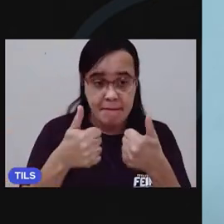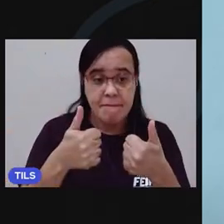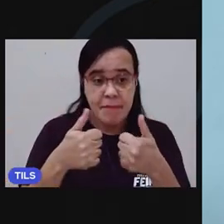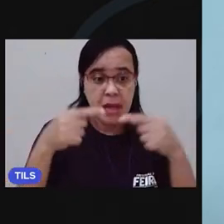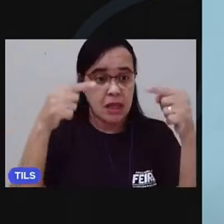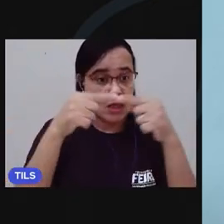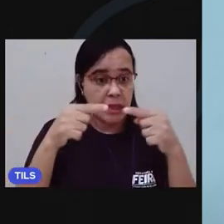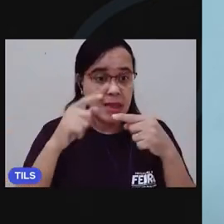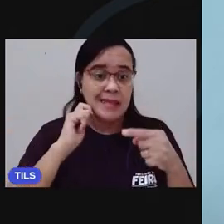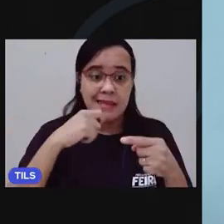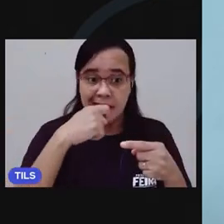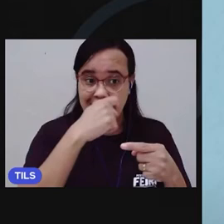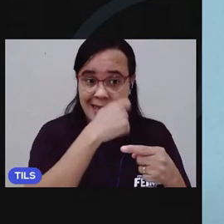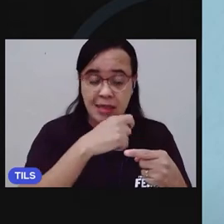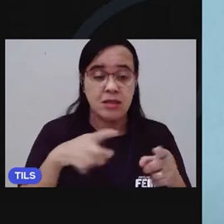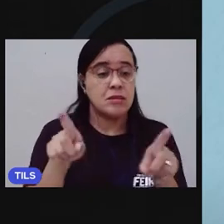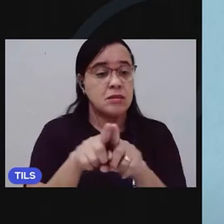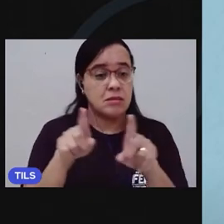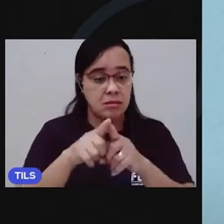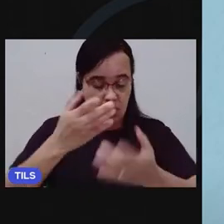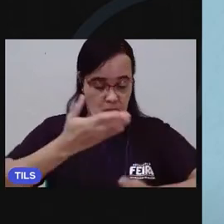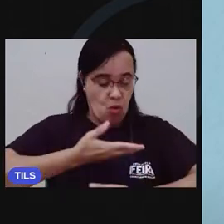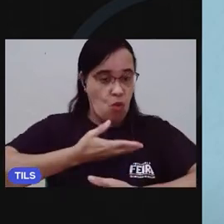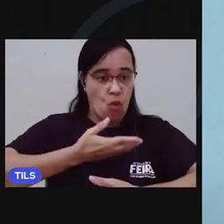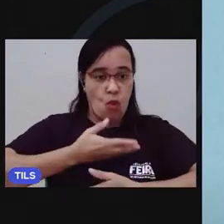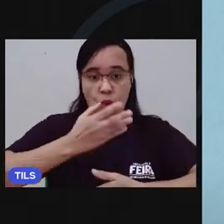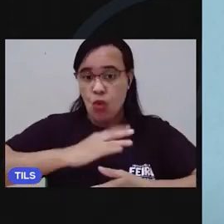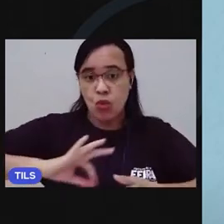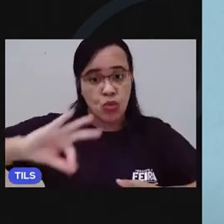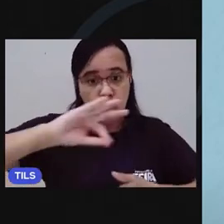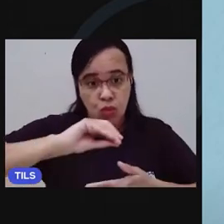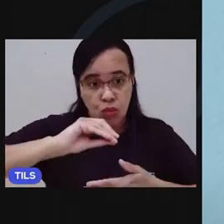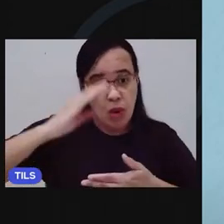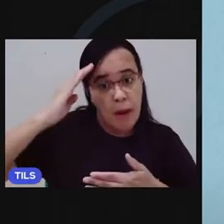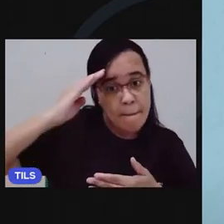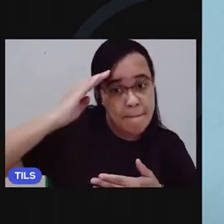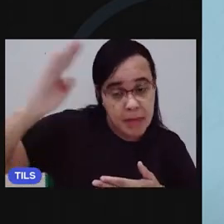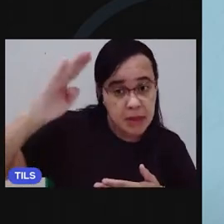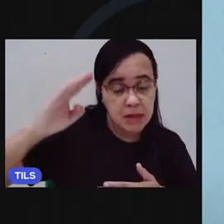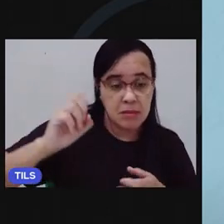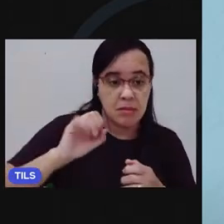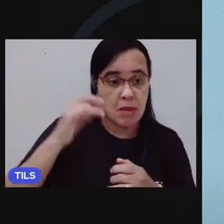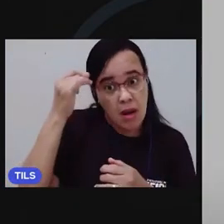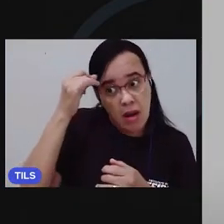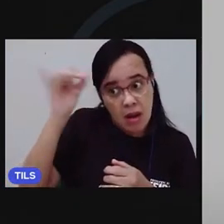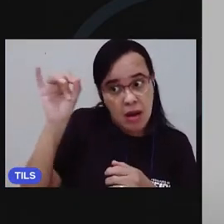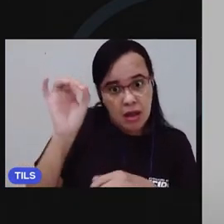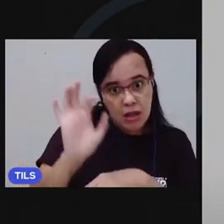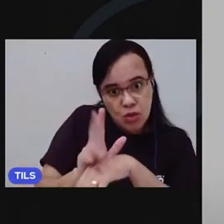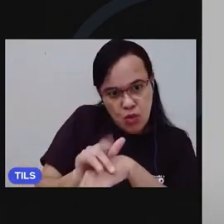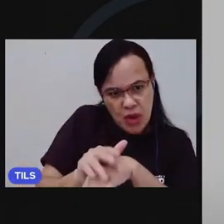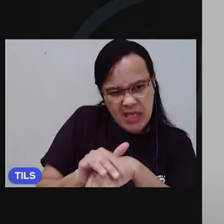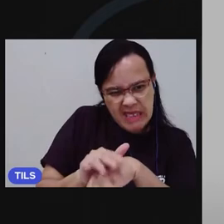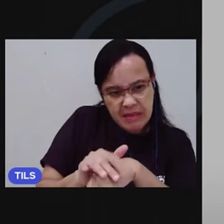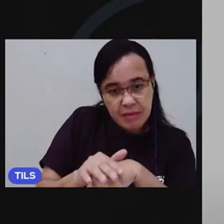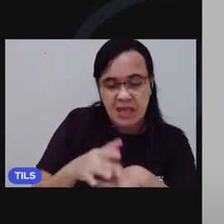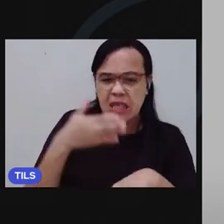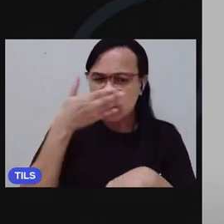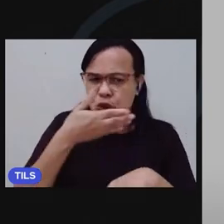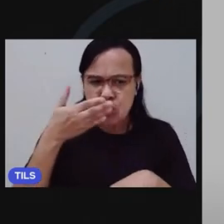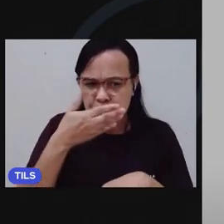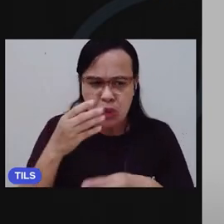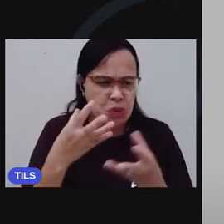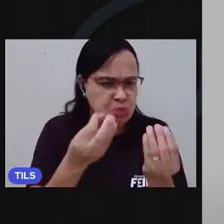do nosso corpo como um todo. E principalmente, evitar outras doenças. Evitar o açúcar demais é uma